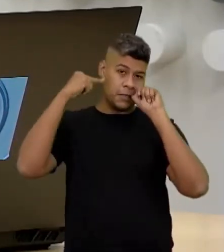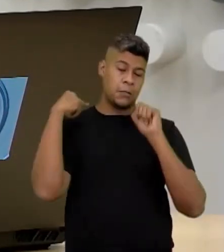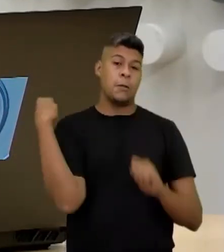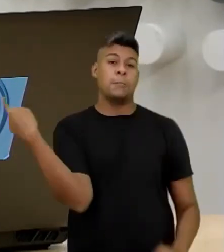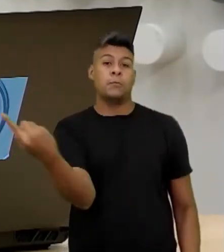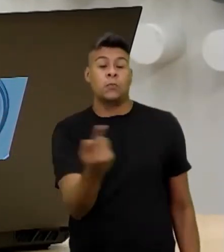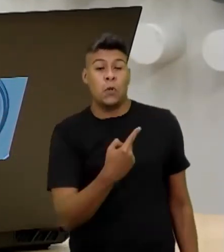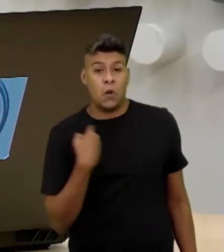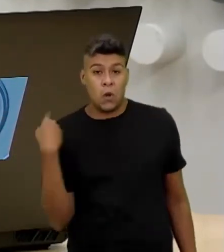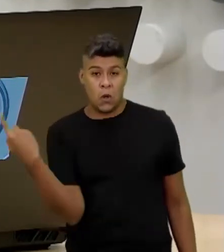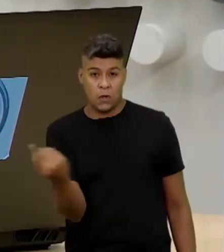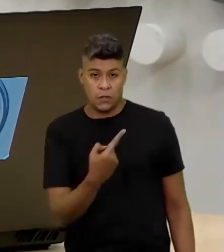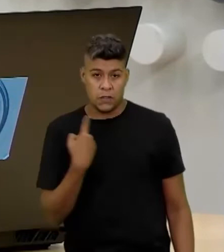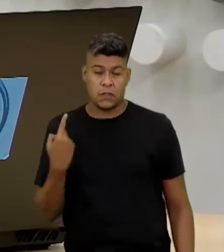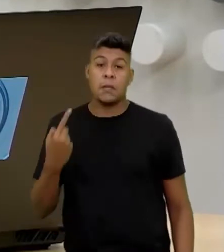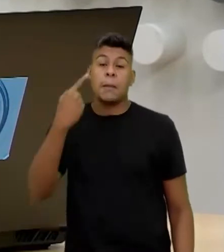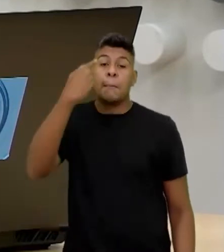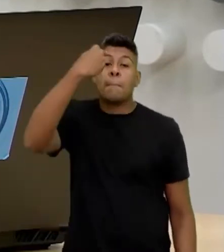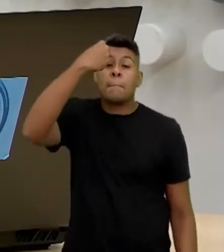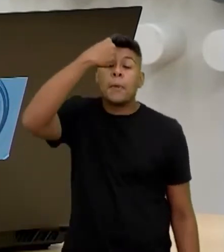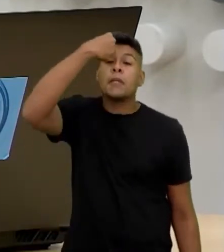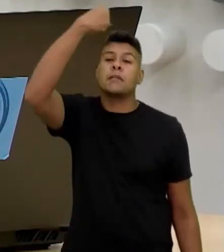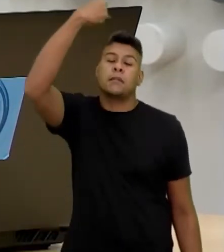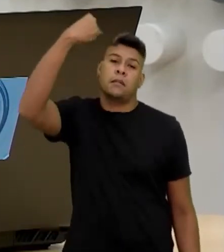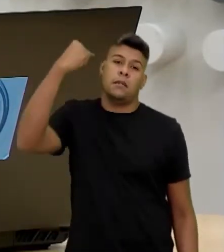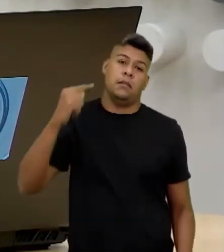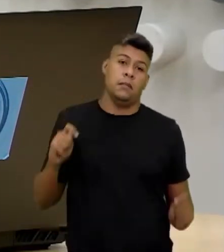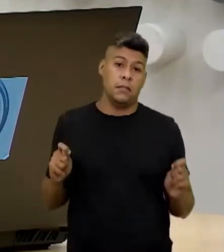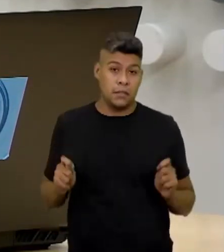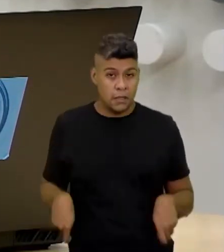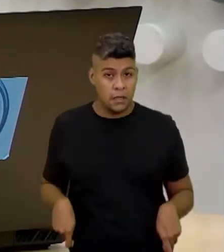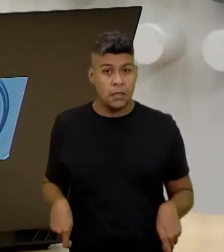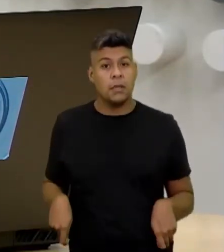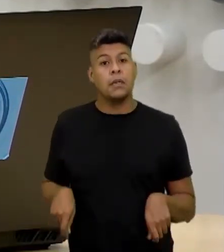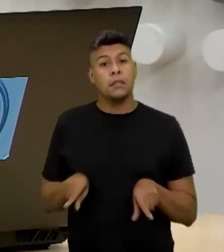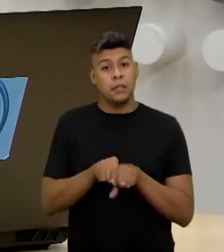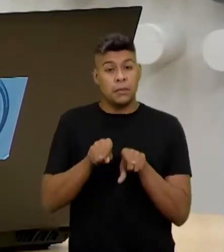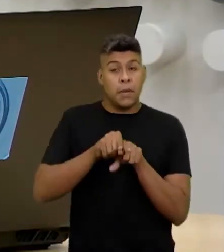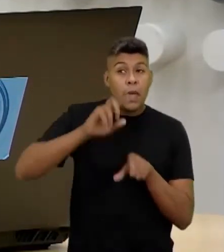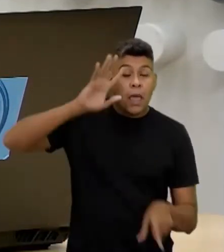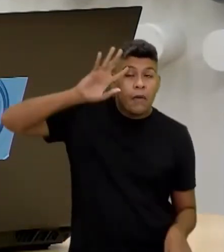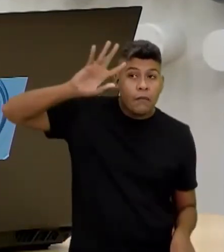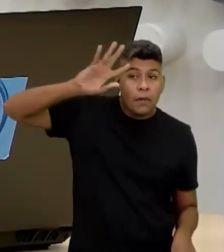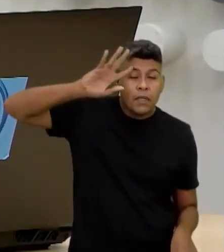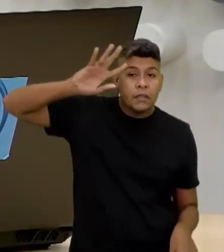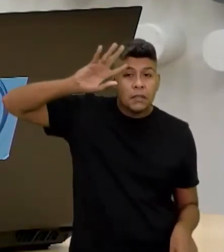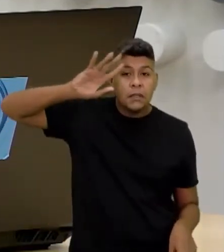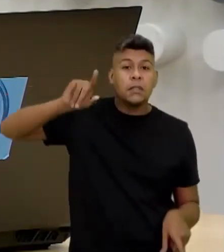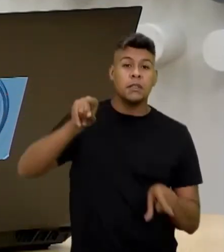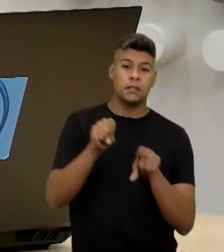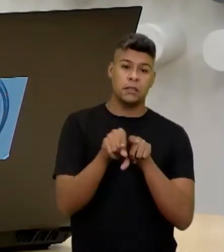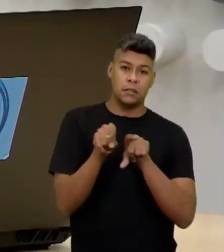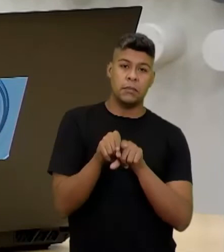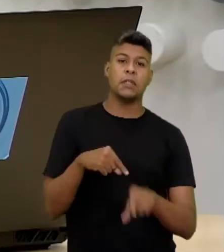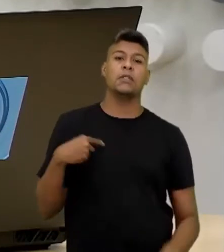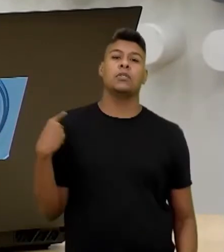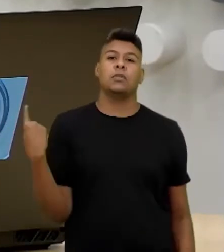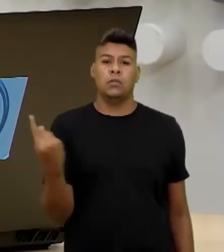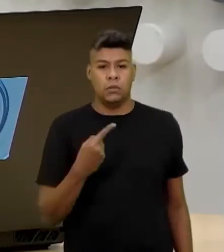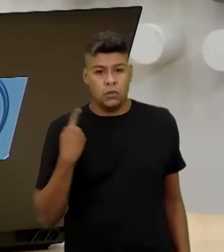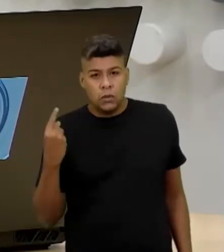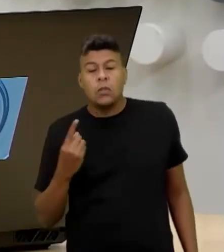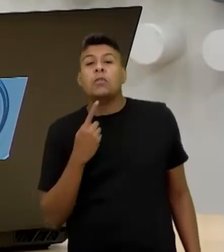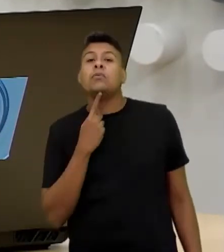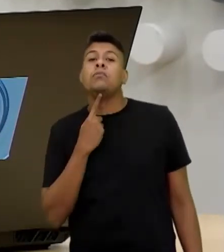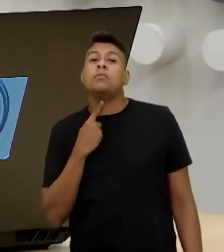sobre nós mesmos de pensar sobre nós mesmos e para além do refletir do pensar agir também sobre nós mesmos